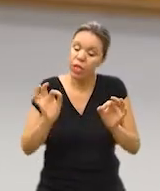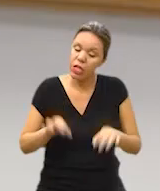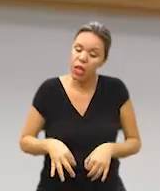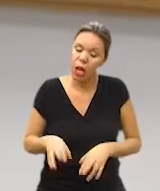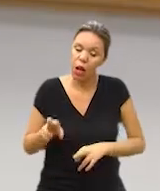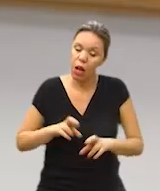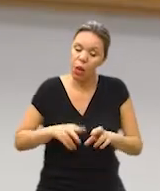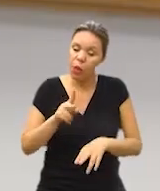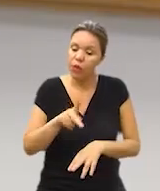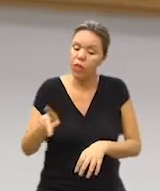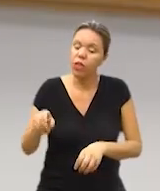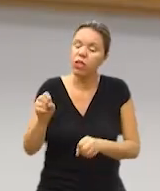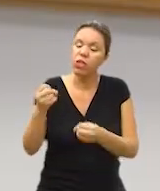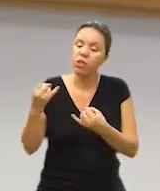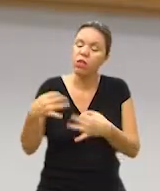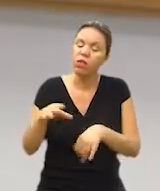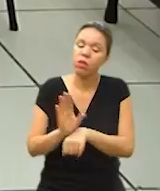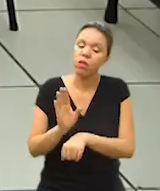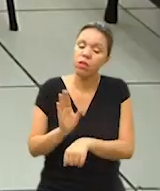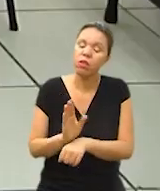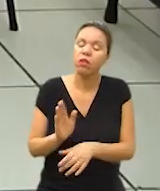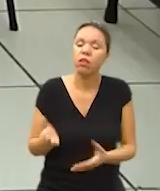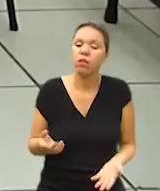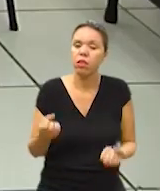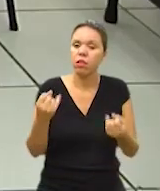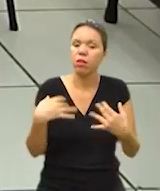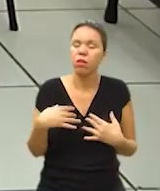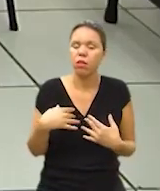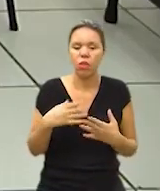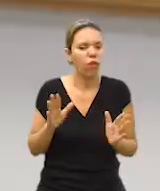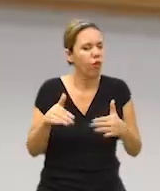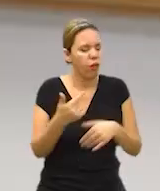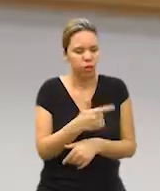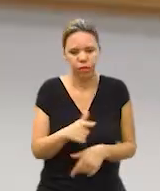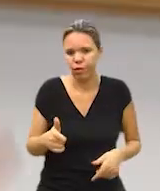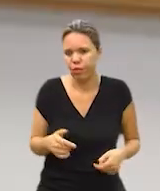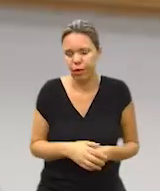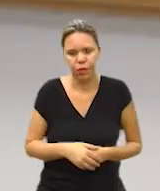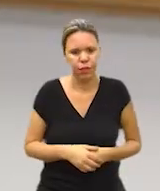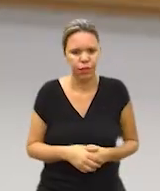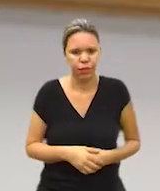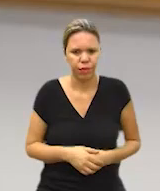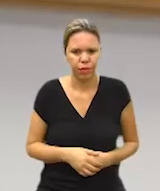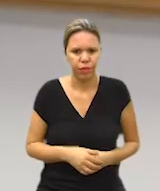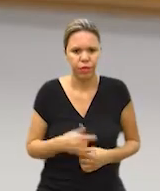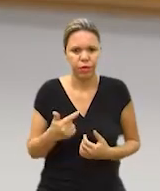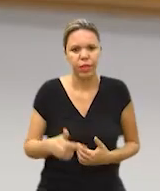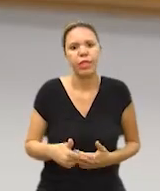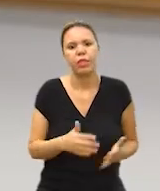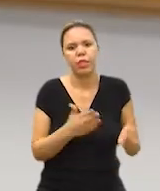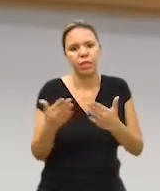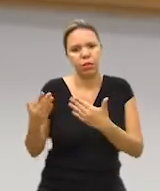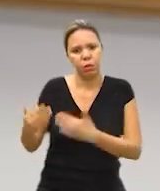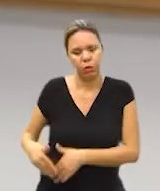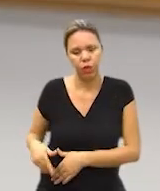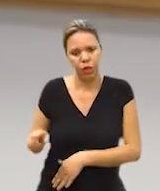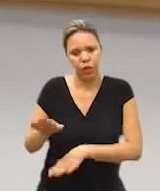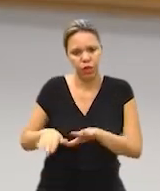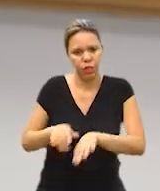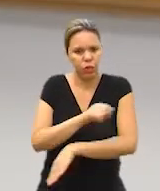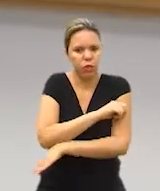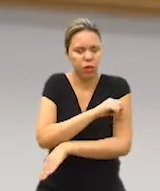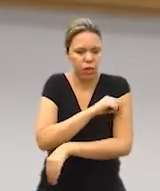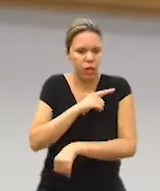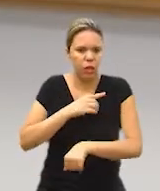o examinador esperava que fosse feito. Não foi um foco, né? Exatamente. Então, a segunda fase, às vezes o aluno ele tem